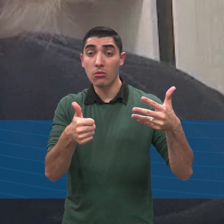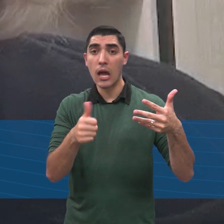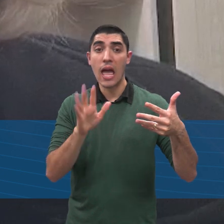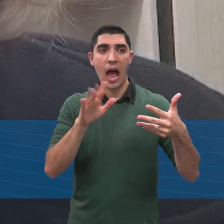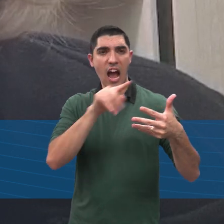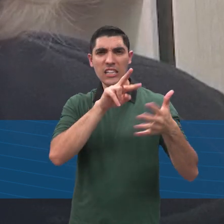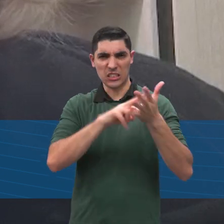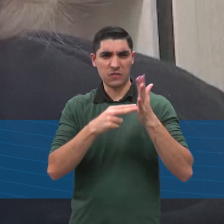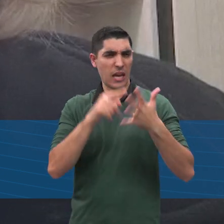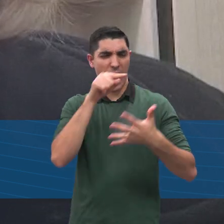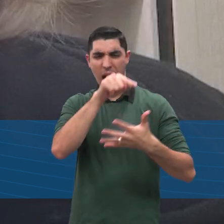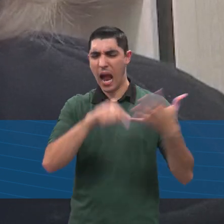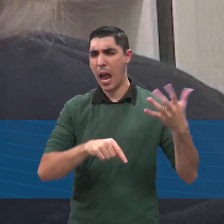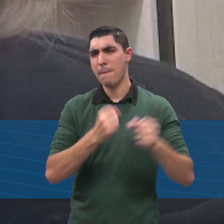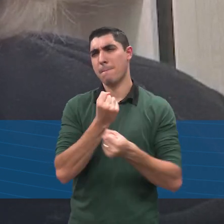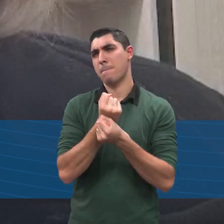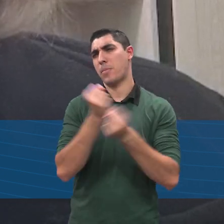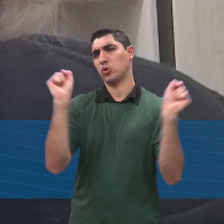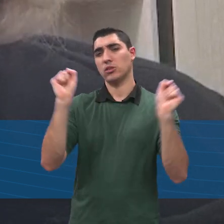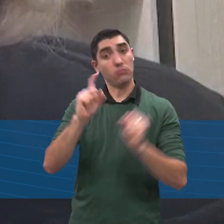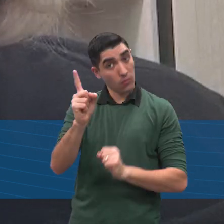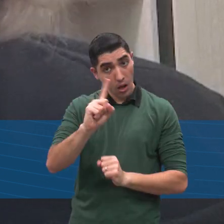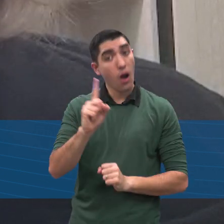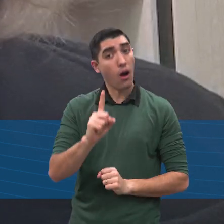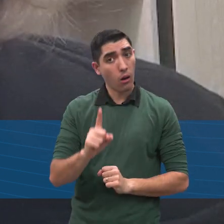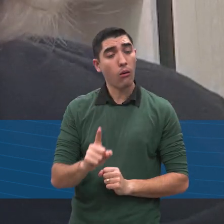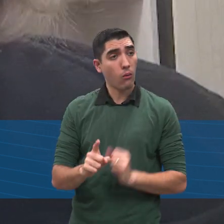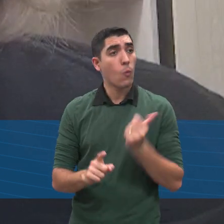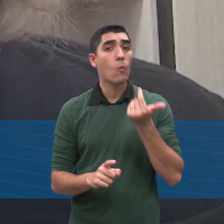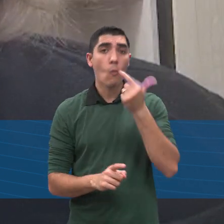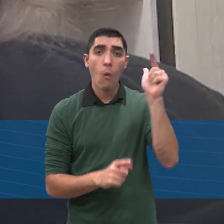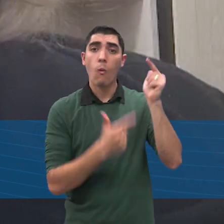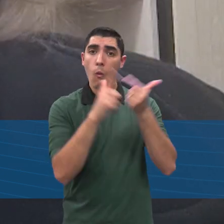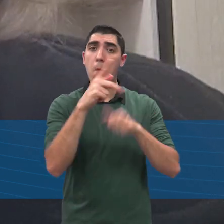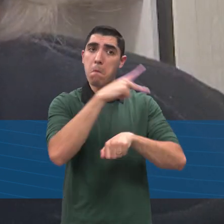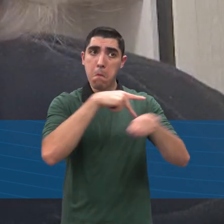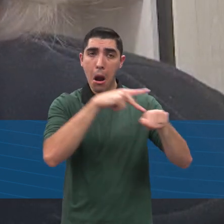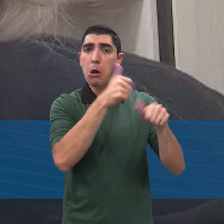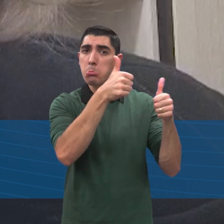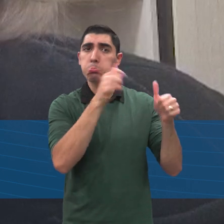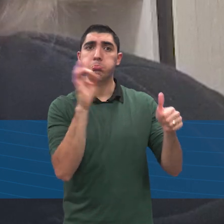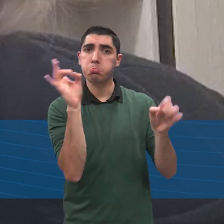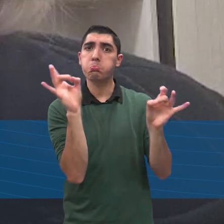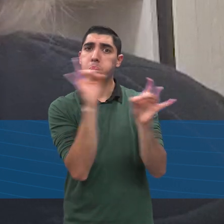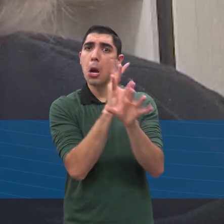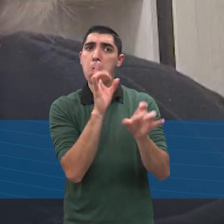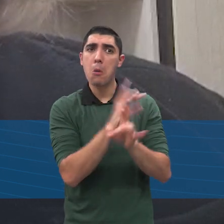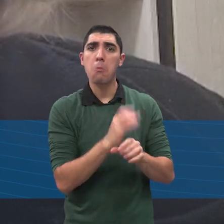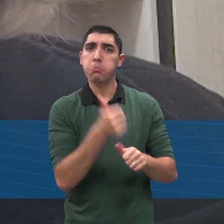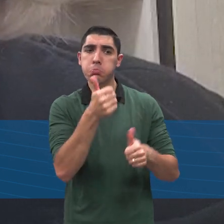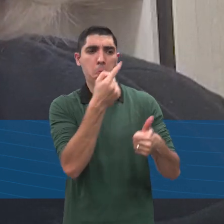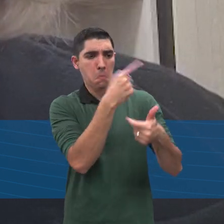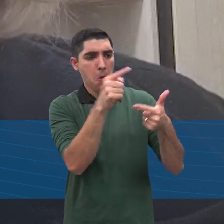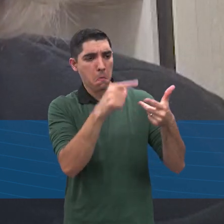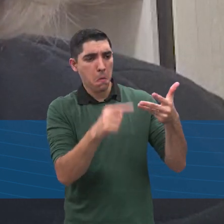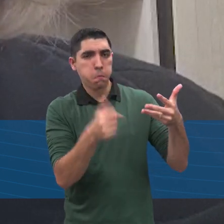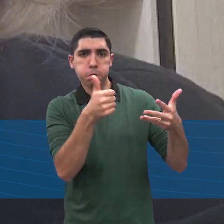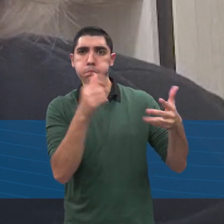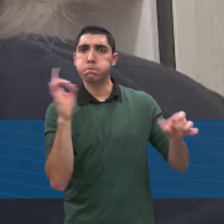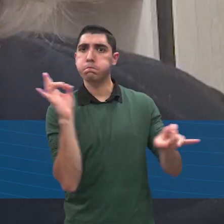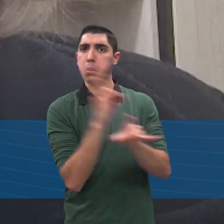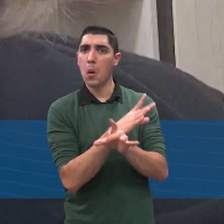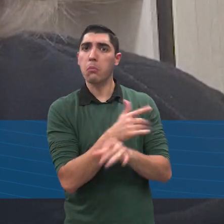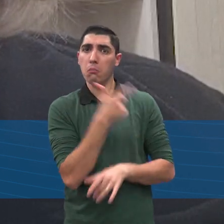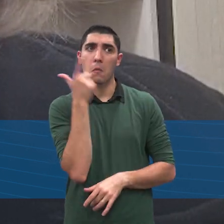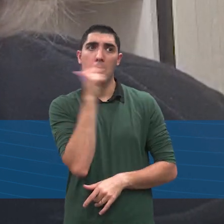não é impossível. Isso já é realidade em vários países, cidades realmente que estão buscando novas